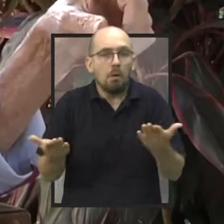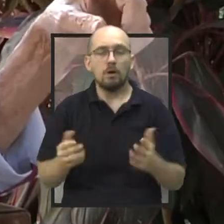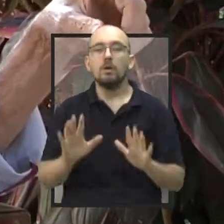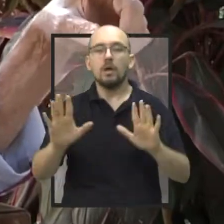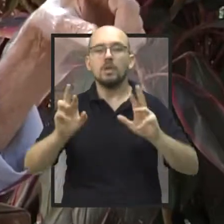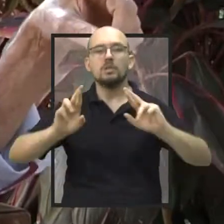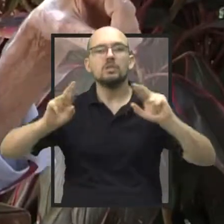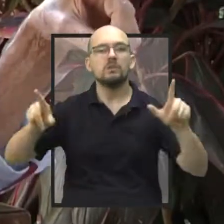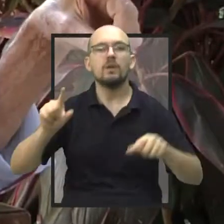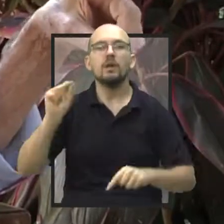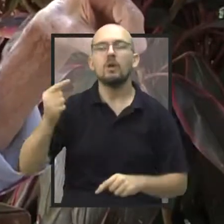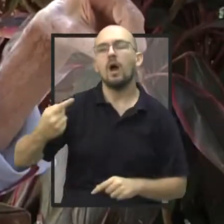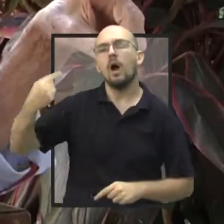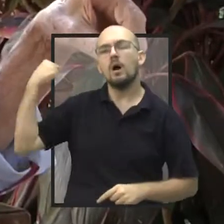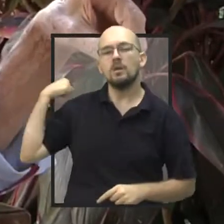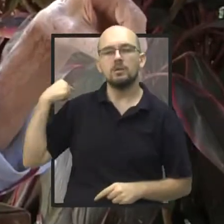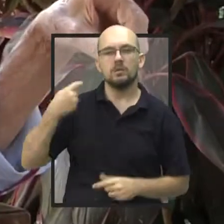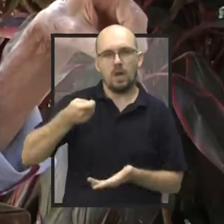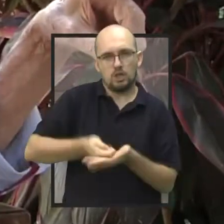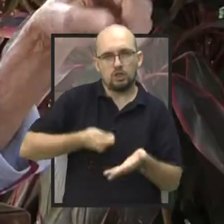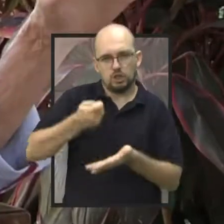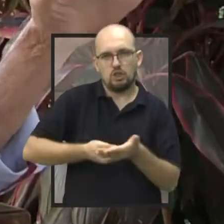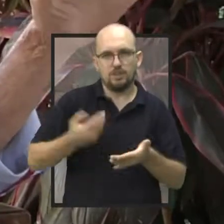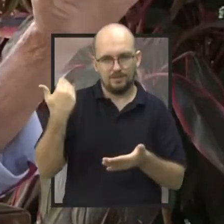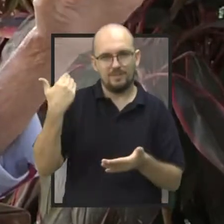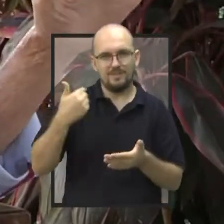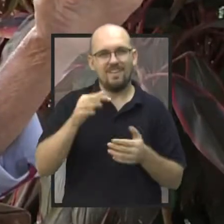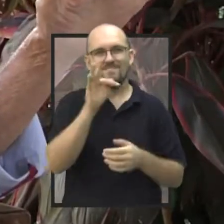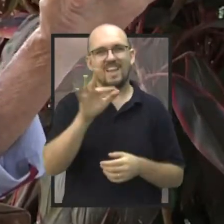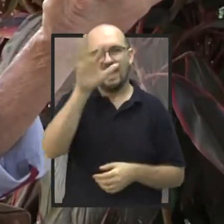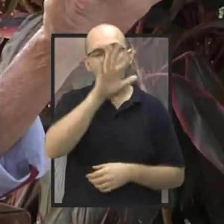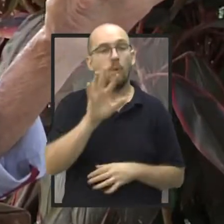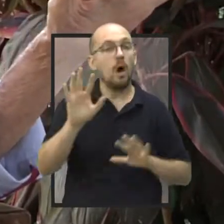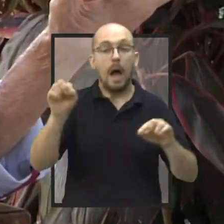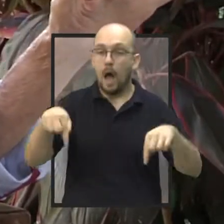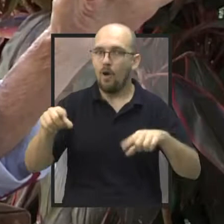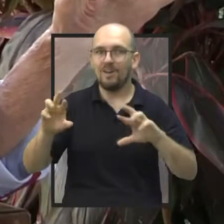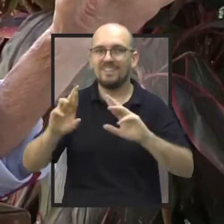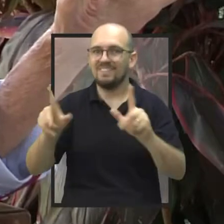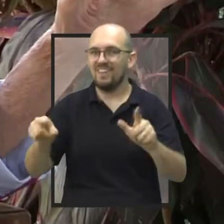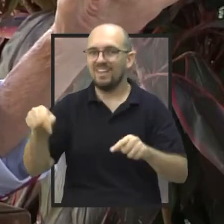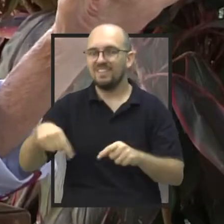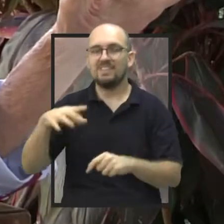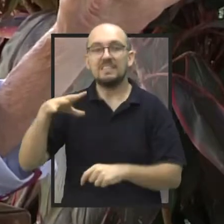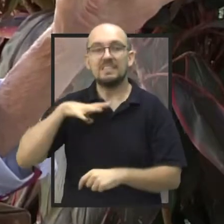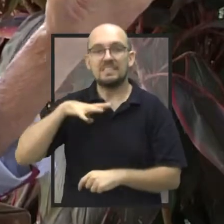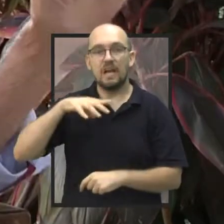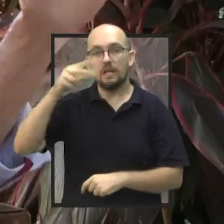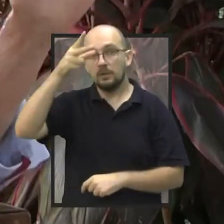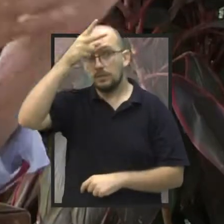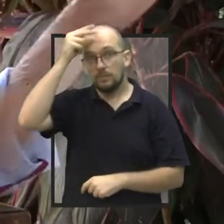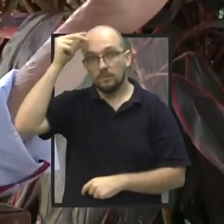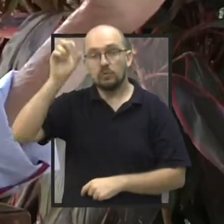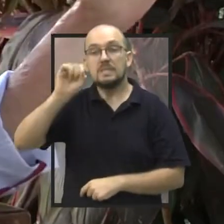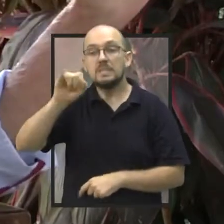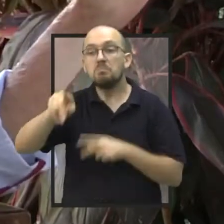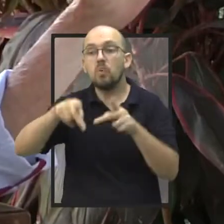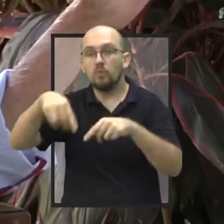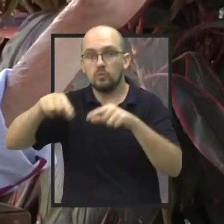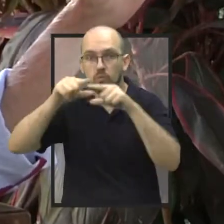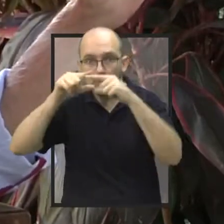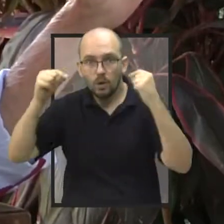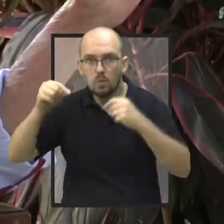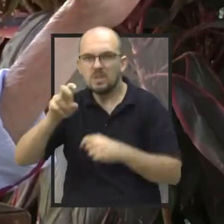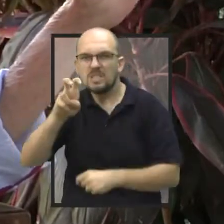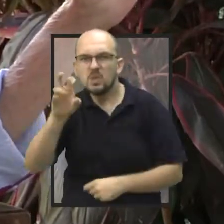Diferentemente daquelas exigências federais, 5% do eleitorado de Jaú requerendo, o projeto de lei